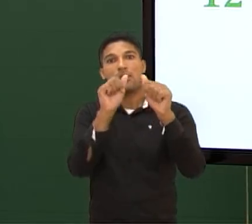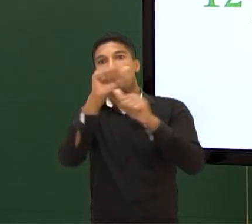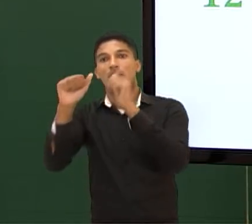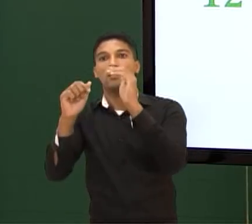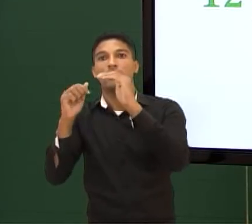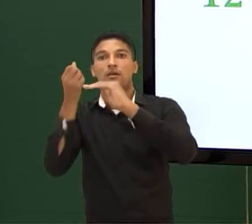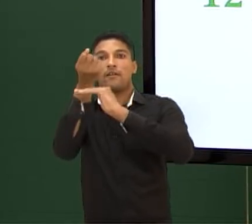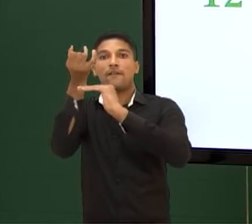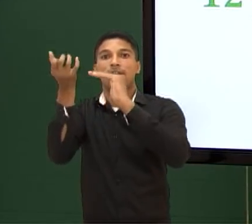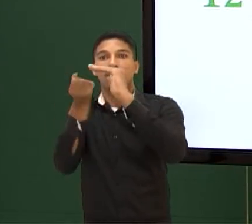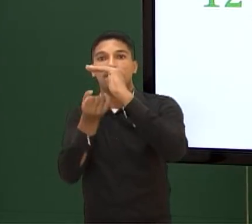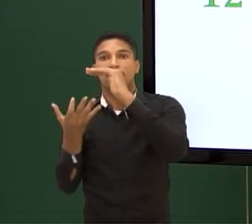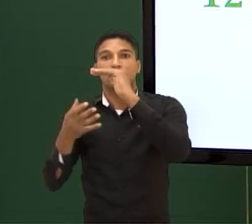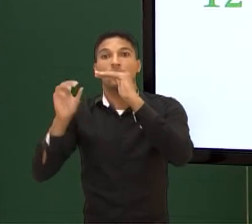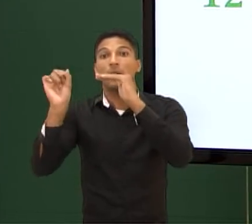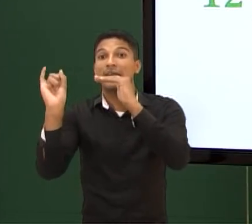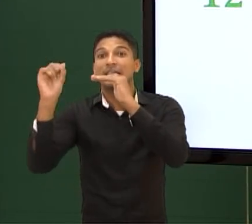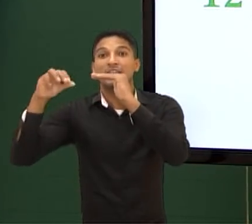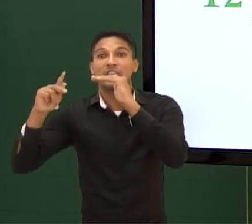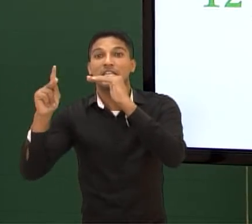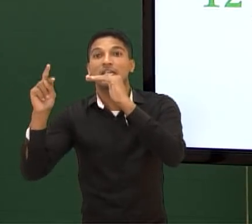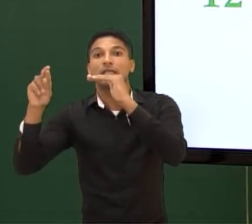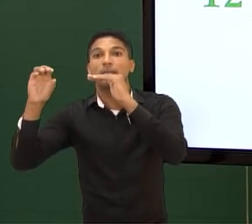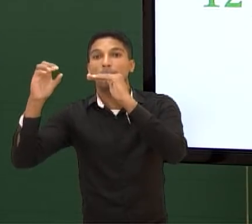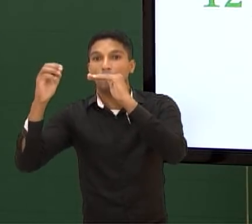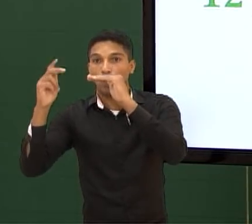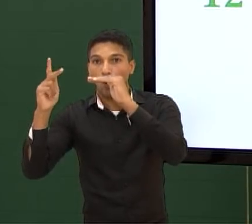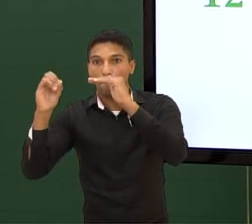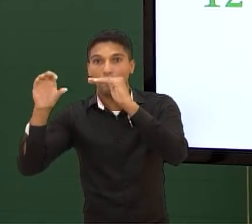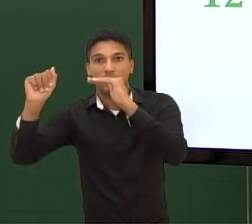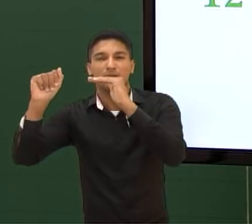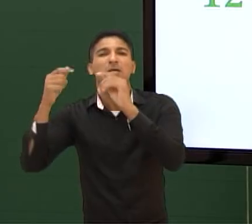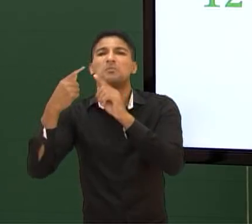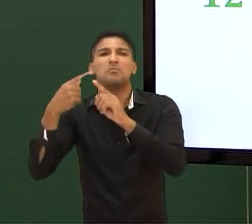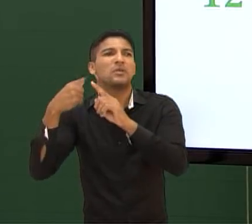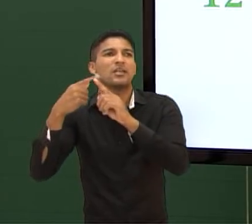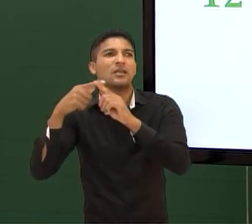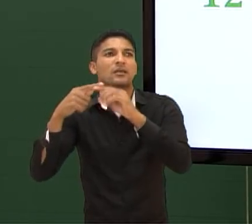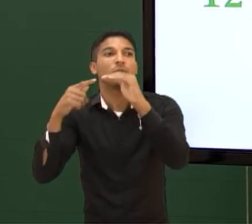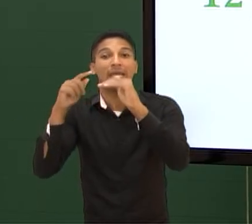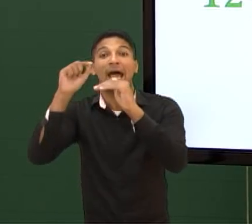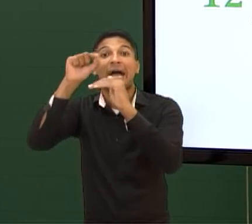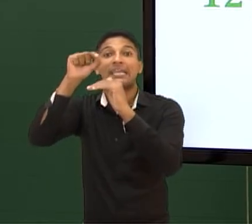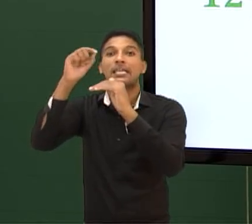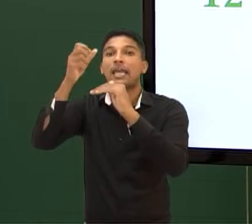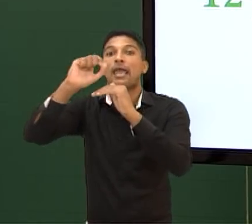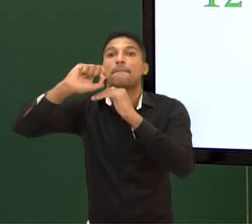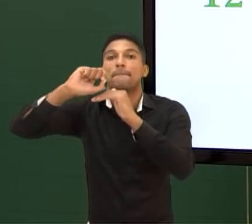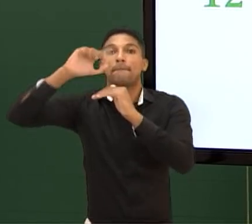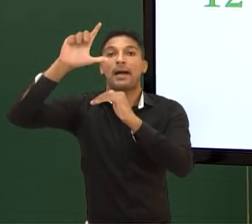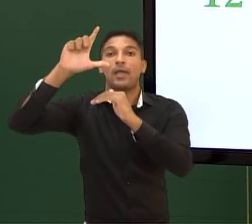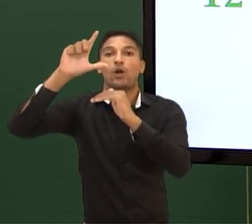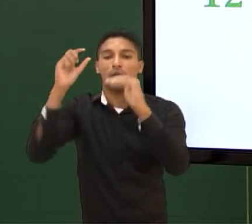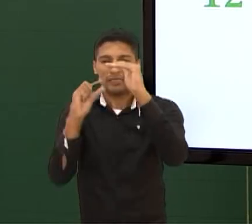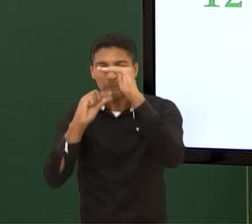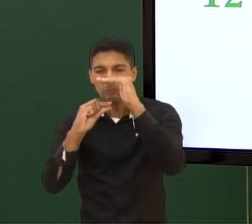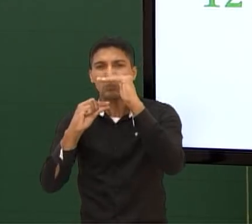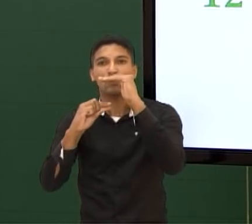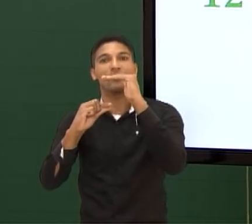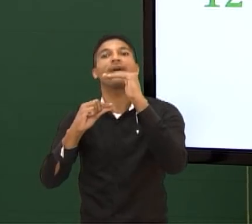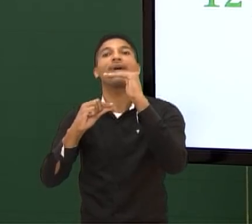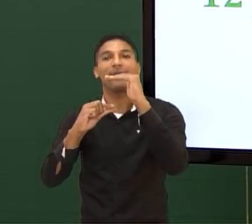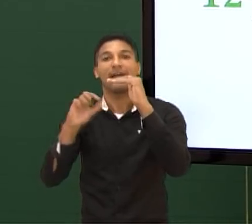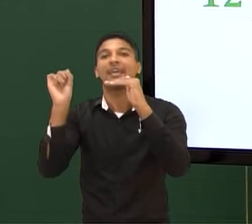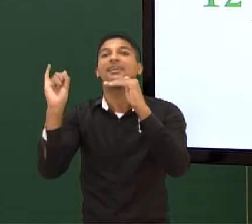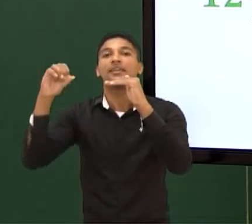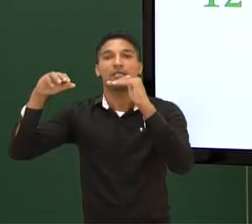imprópria? Porque o meu numerador, ele é o quê? Maior que o denominador, ok? Qual que era o outro tempo percorrido